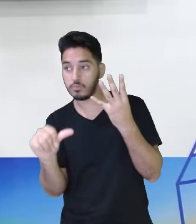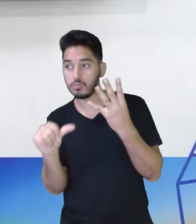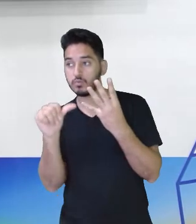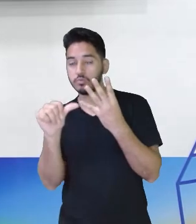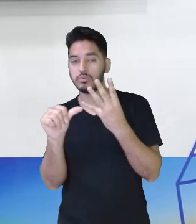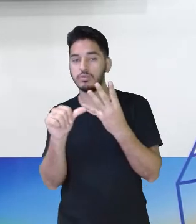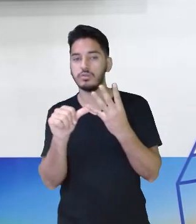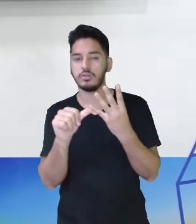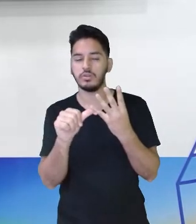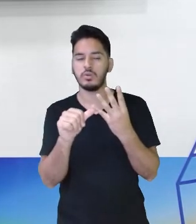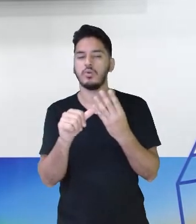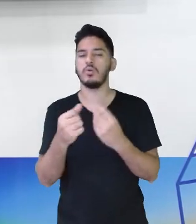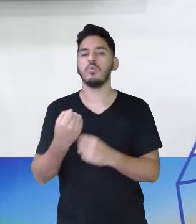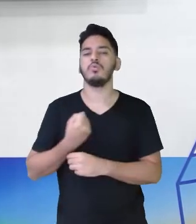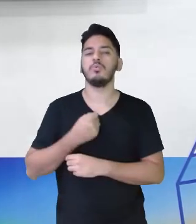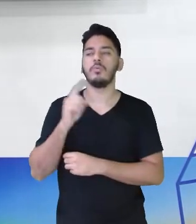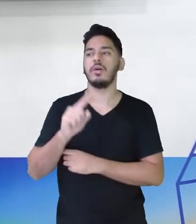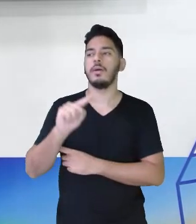O meu número aqui é